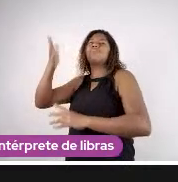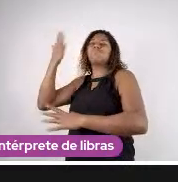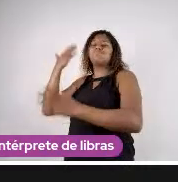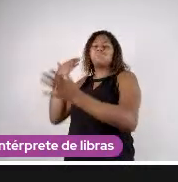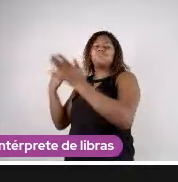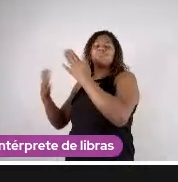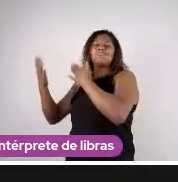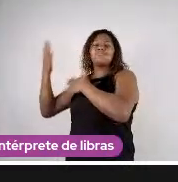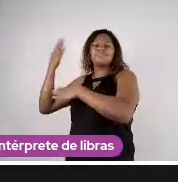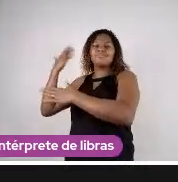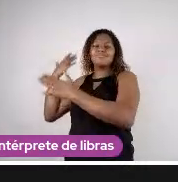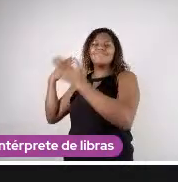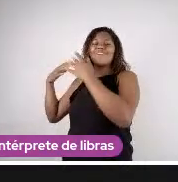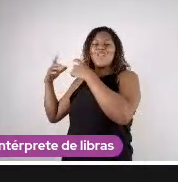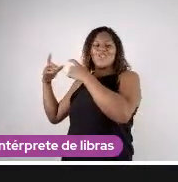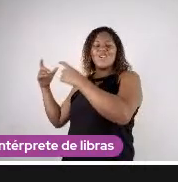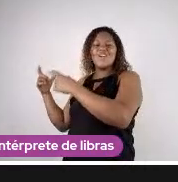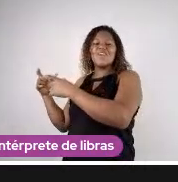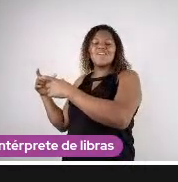lugar